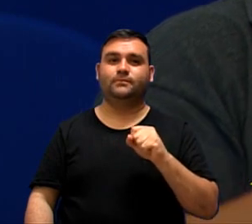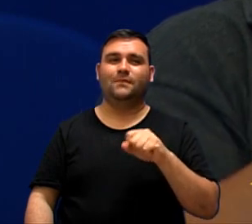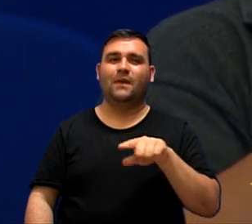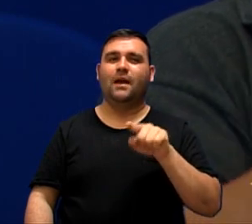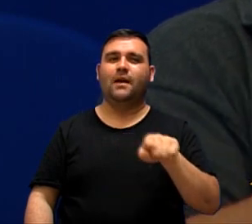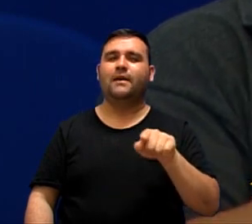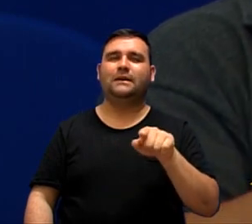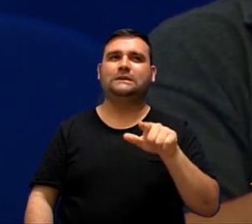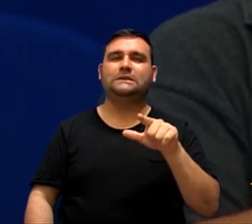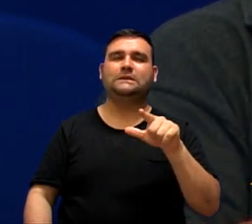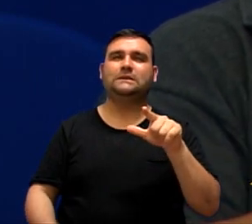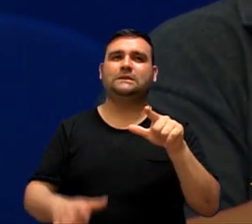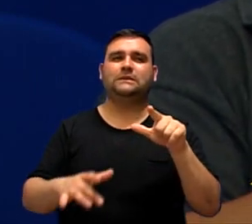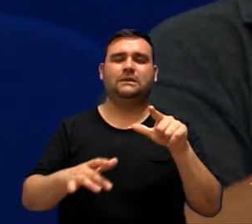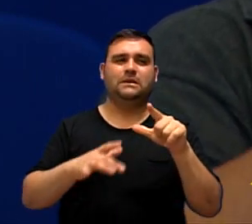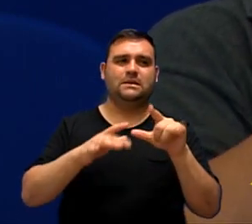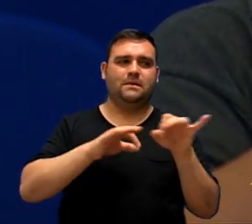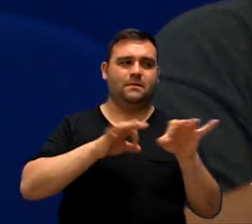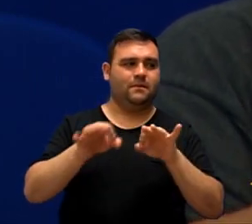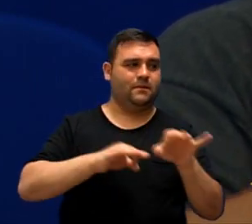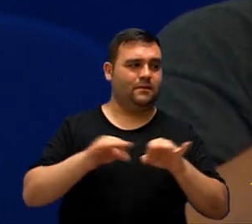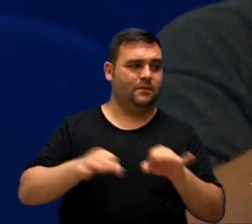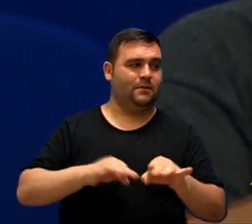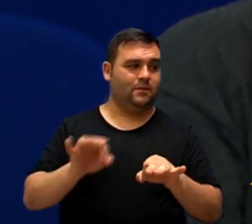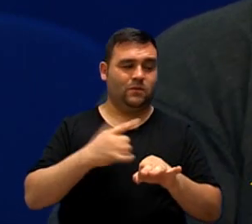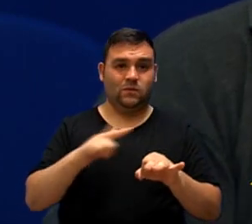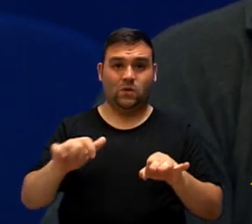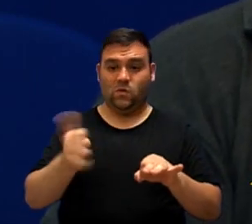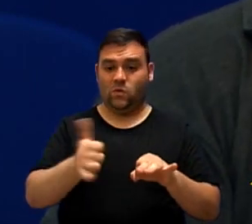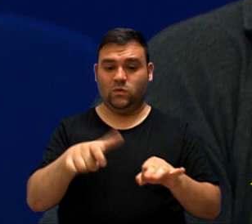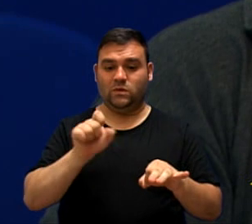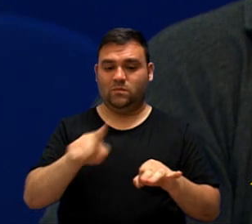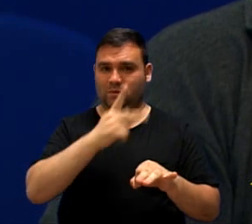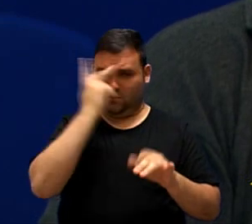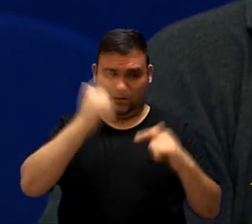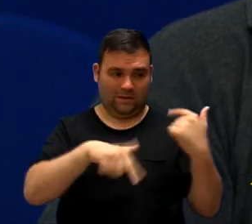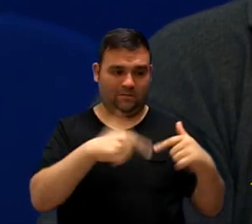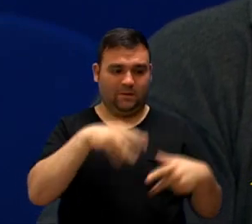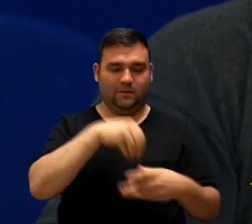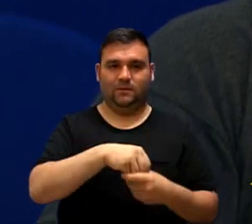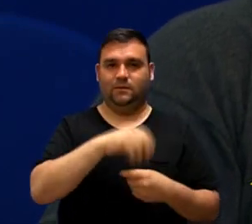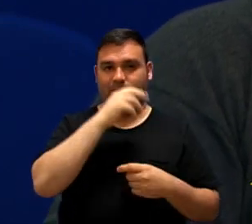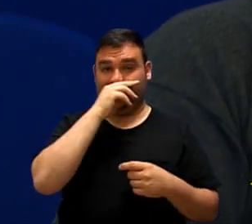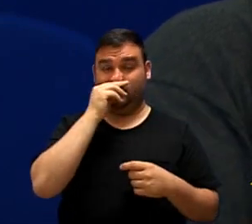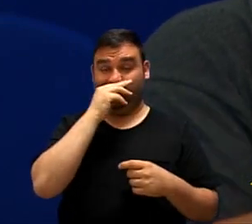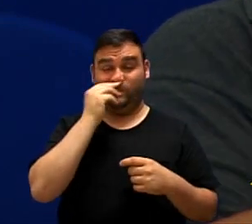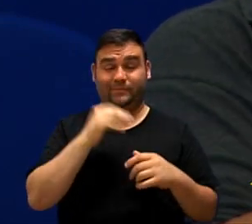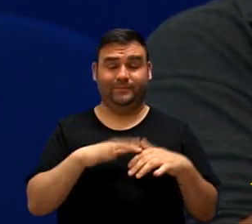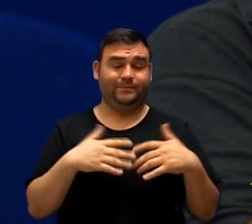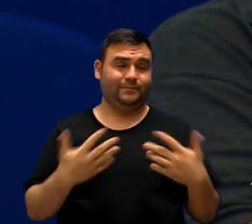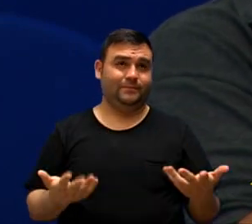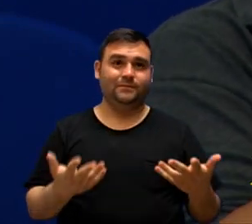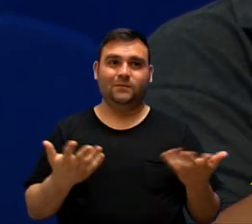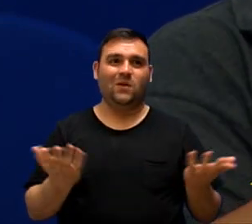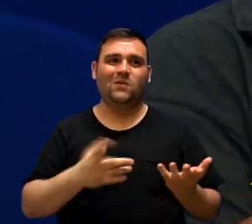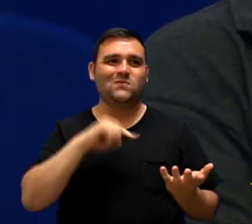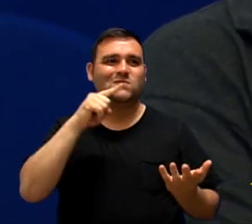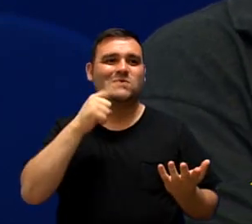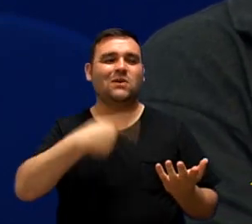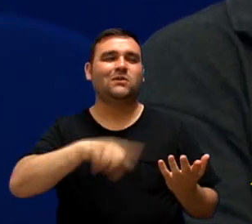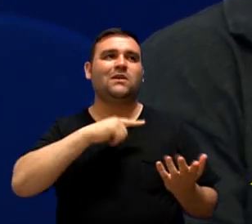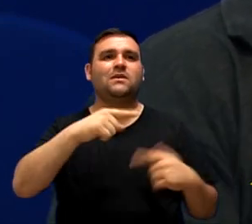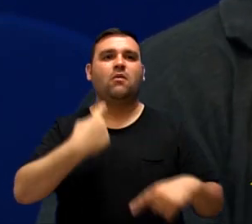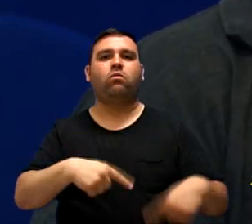ele não se operaciona sem os 11 mil servidores. Então, não adianta a